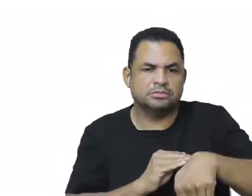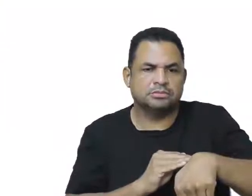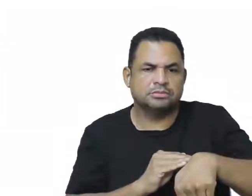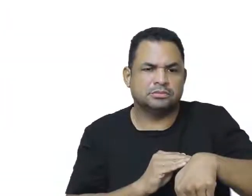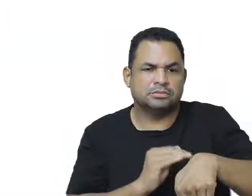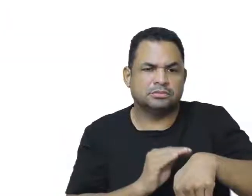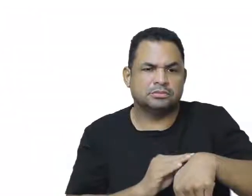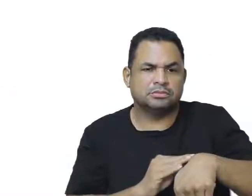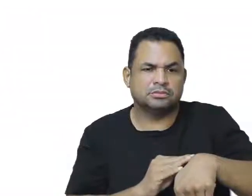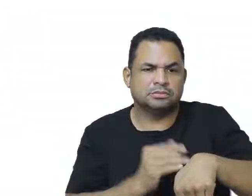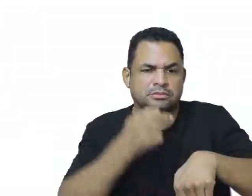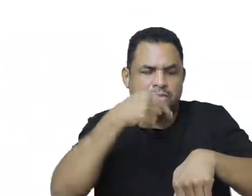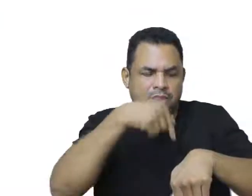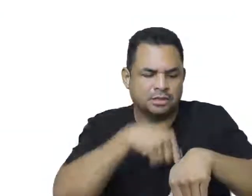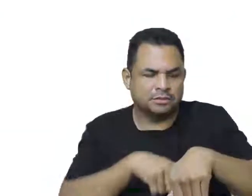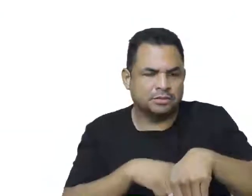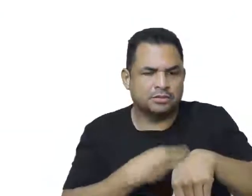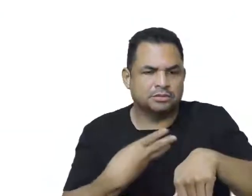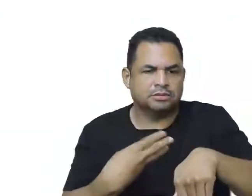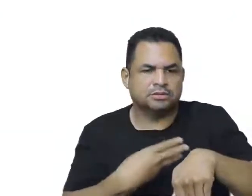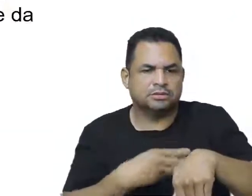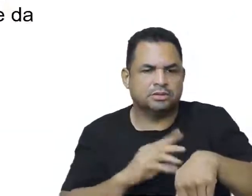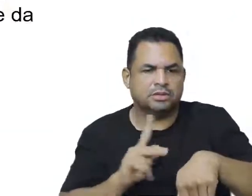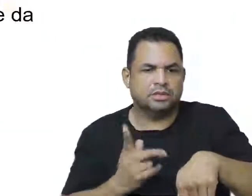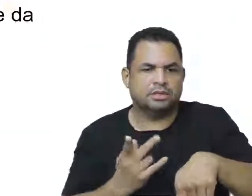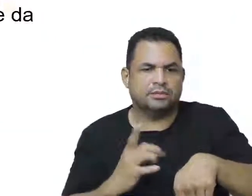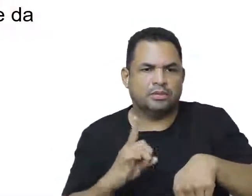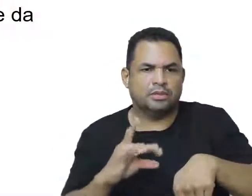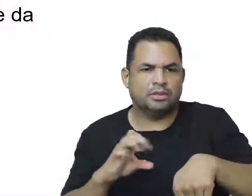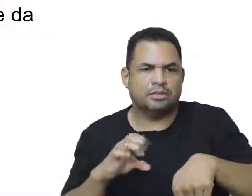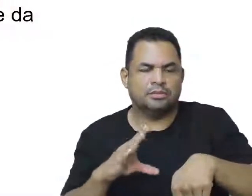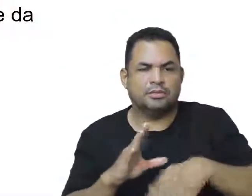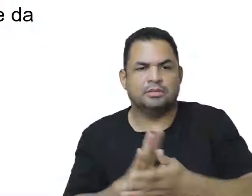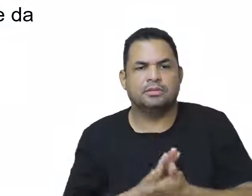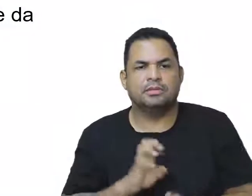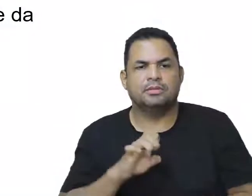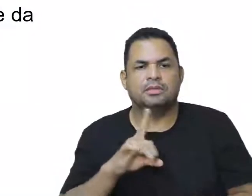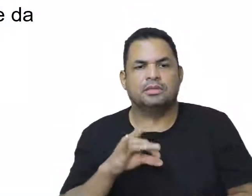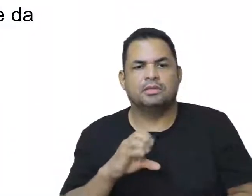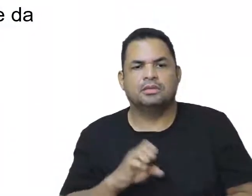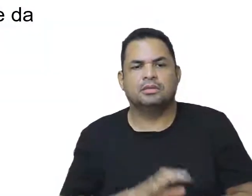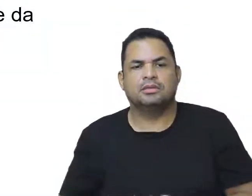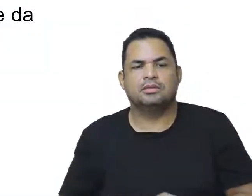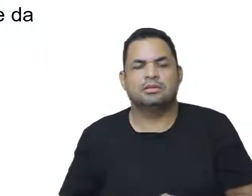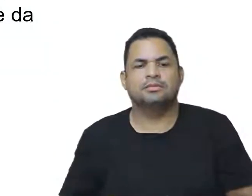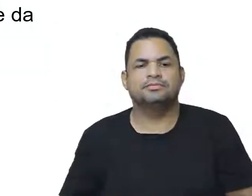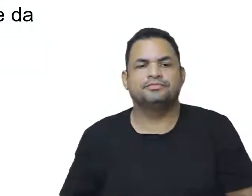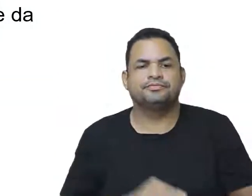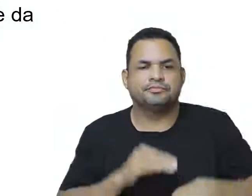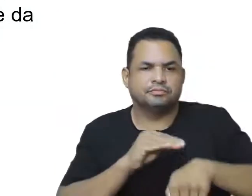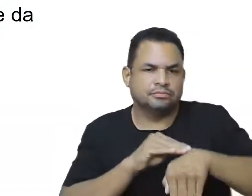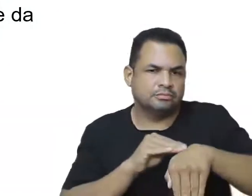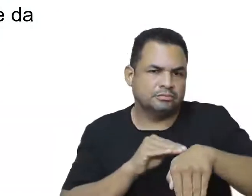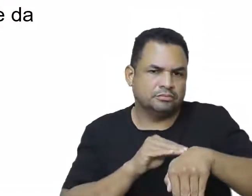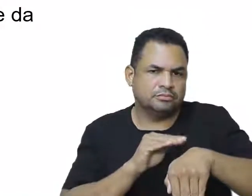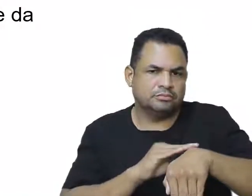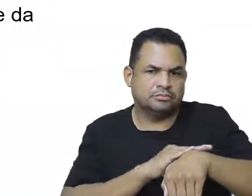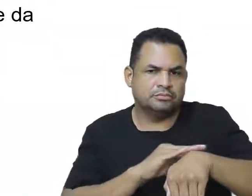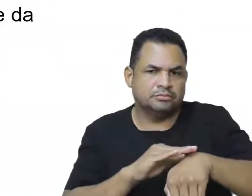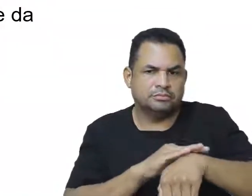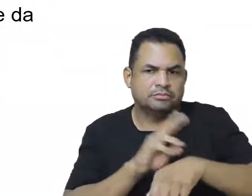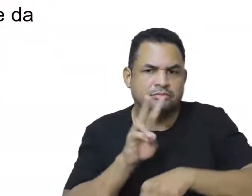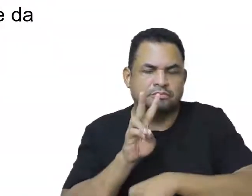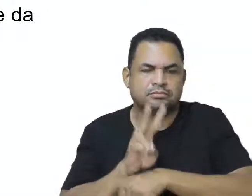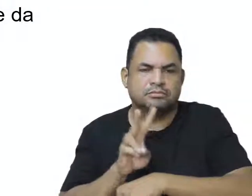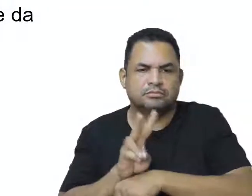vai acontecer? Logo embaixo, hipoderme, tá? Na epiderme, é o revestimento externo que